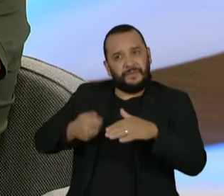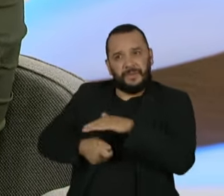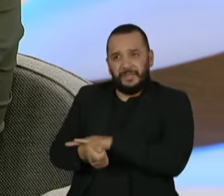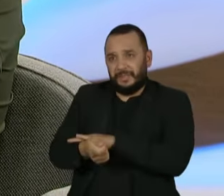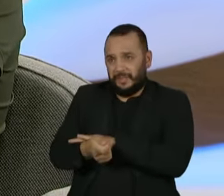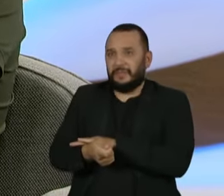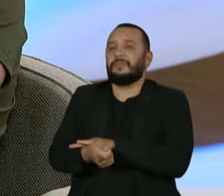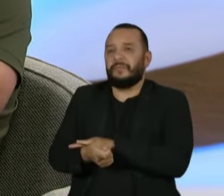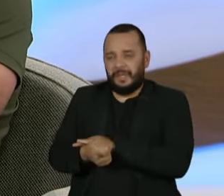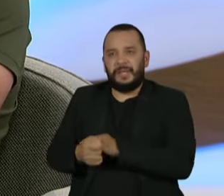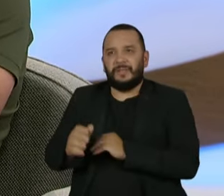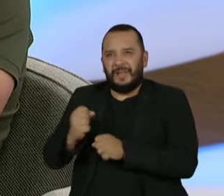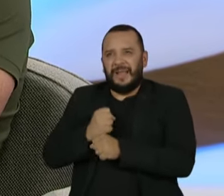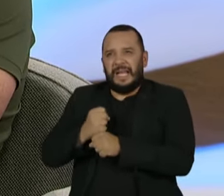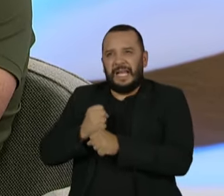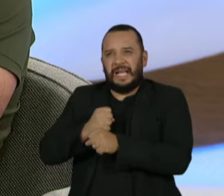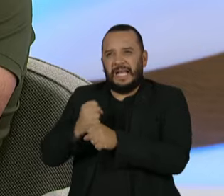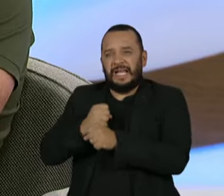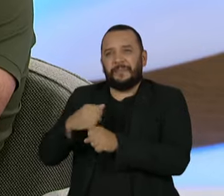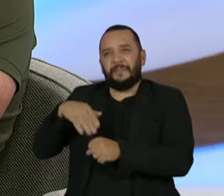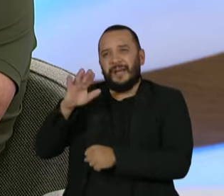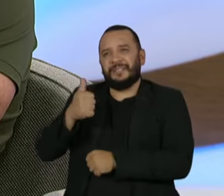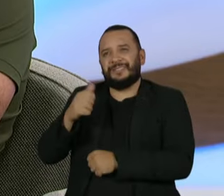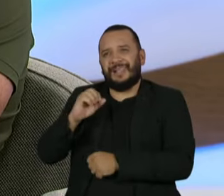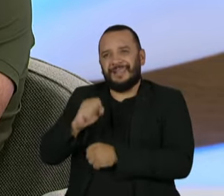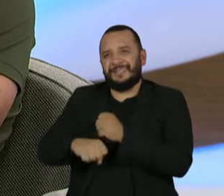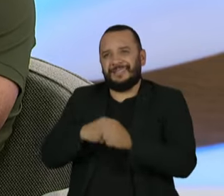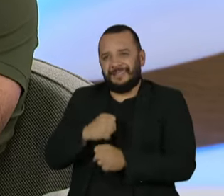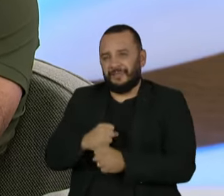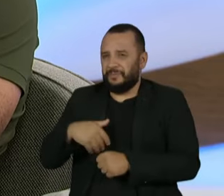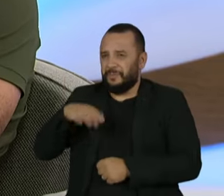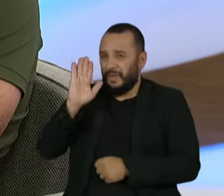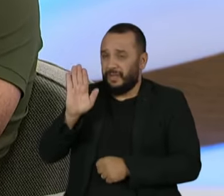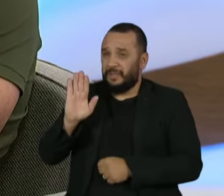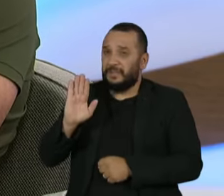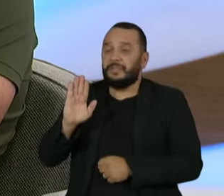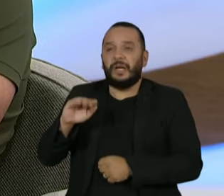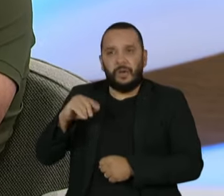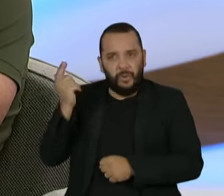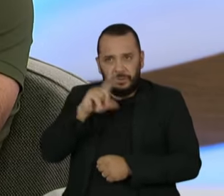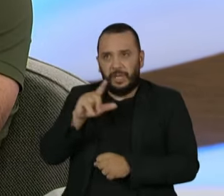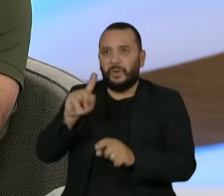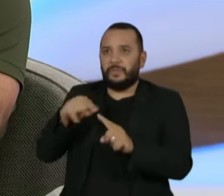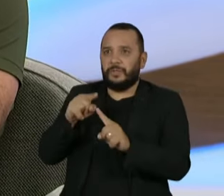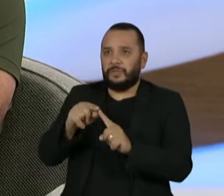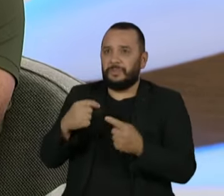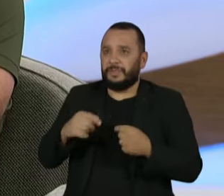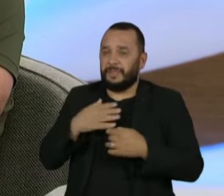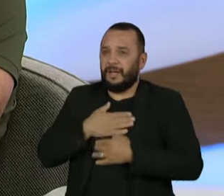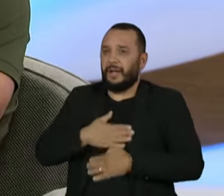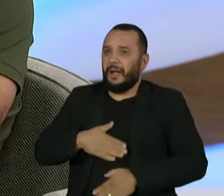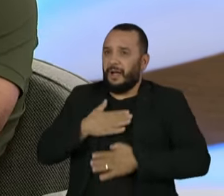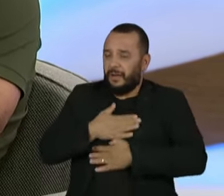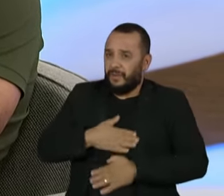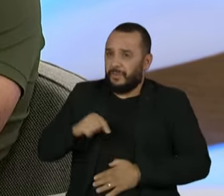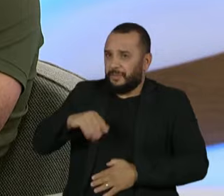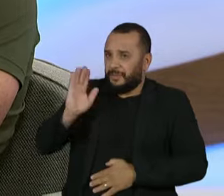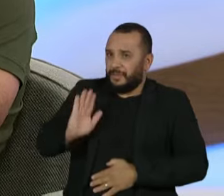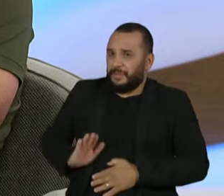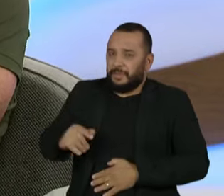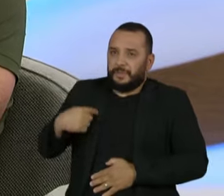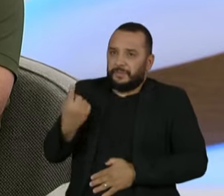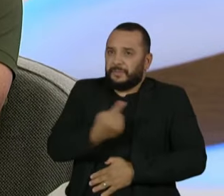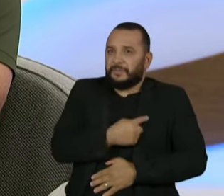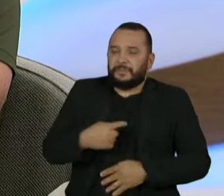no mínimo por décadas a fio aí você chega lá a gente precisa ter calma no Brasil não adianta a gente sair correndo agora dizer precisamos